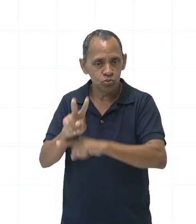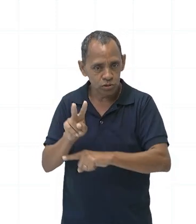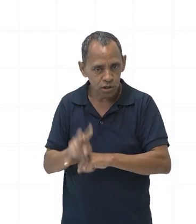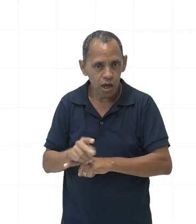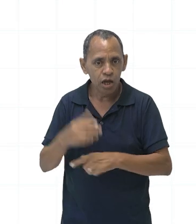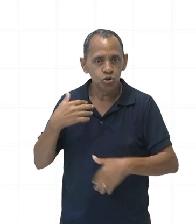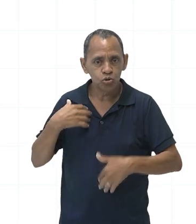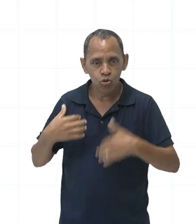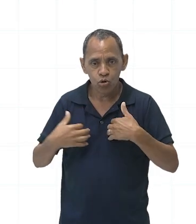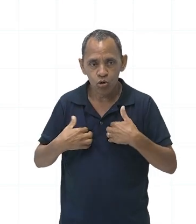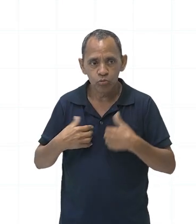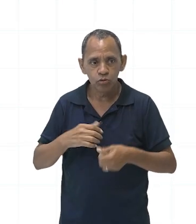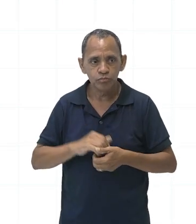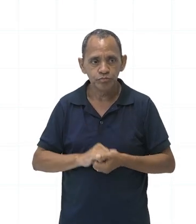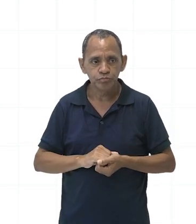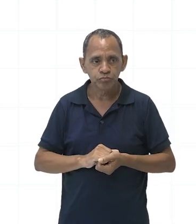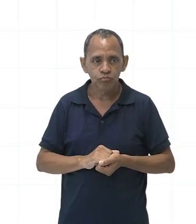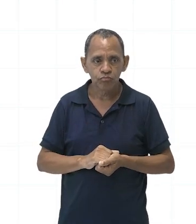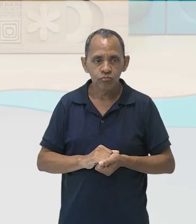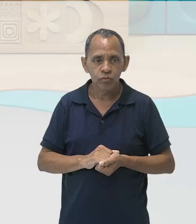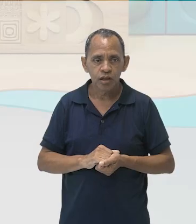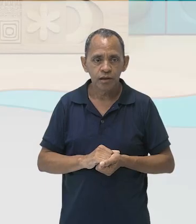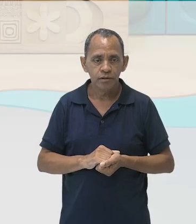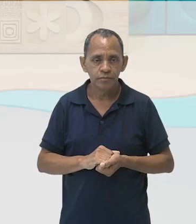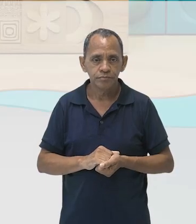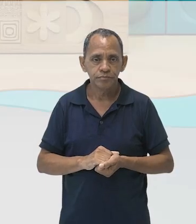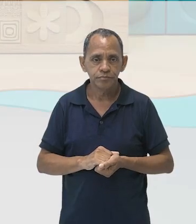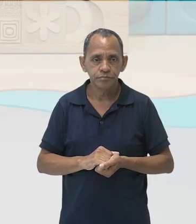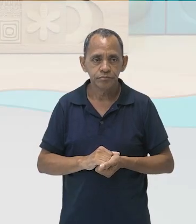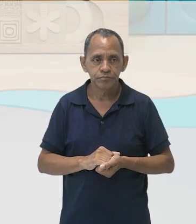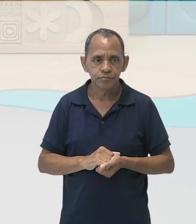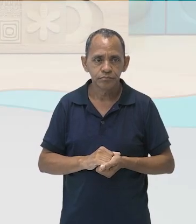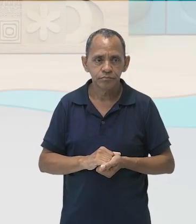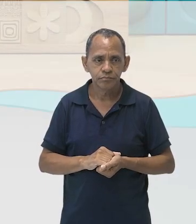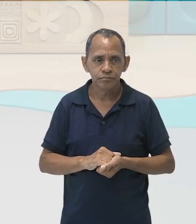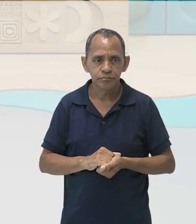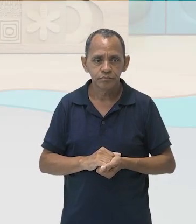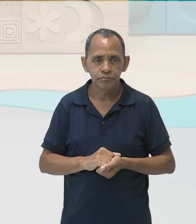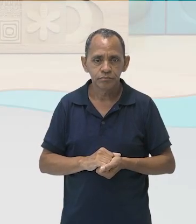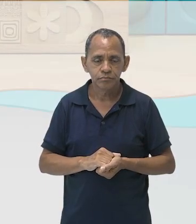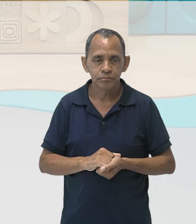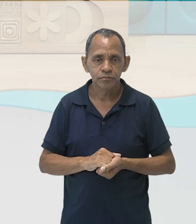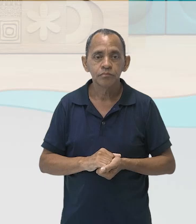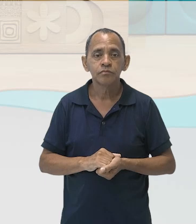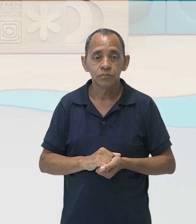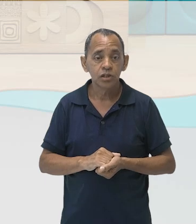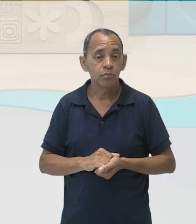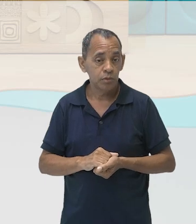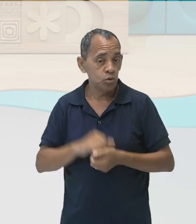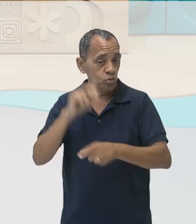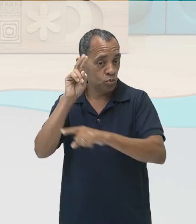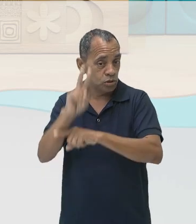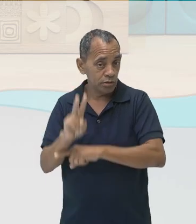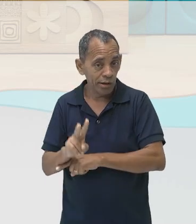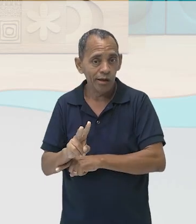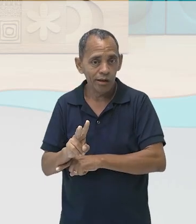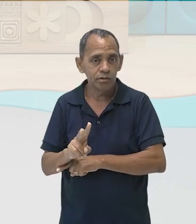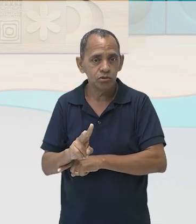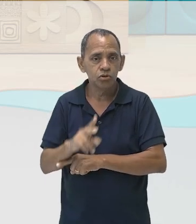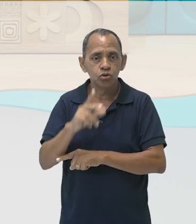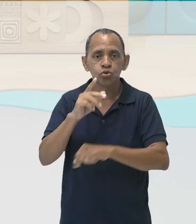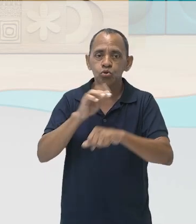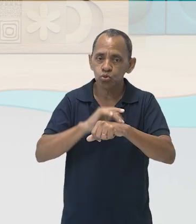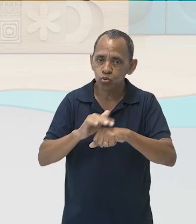ela vai servir não só no tratamento, mas também na prevenção de lesões. Ok? E ela atua ali de uma